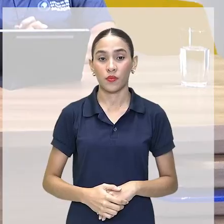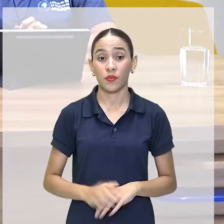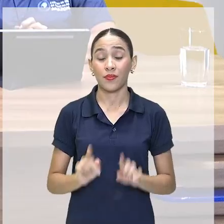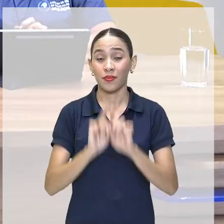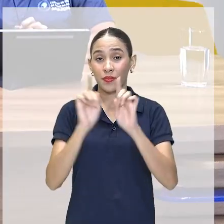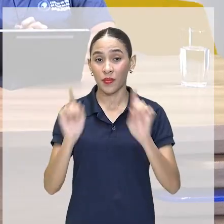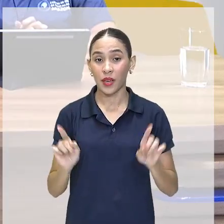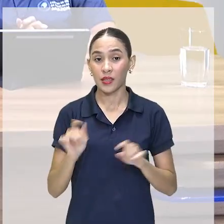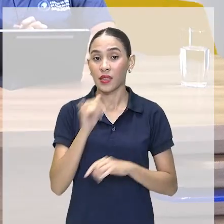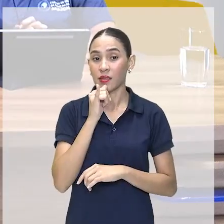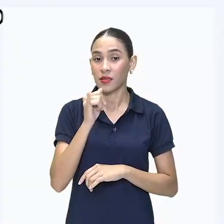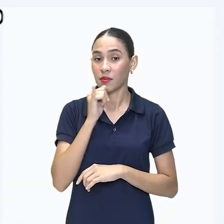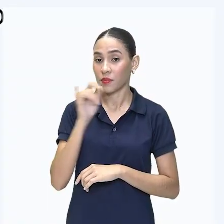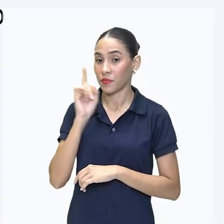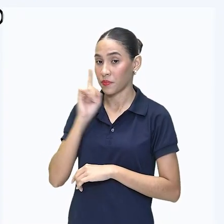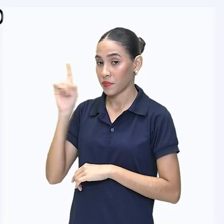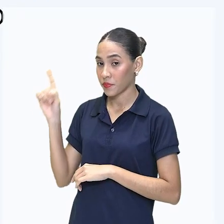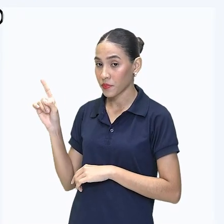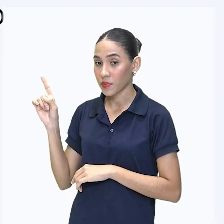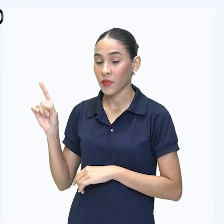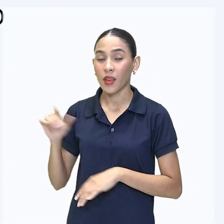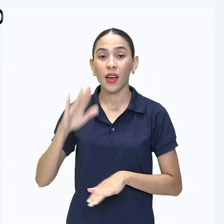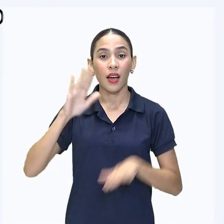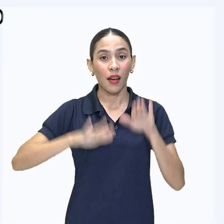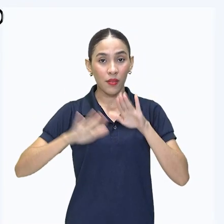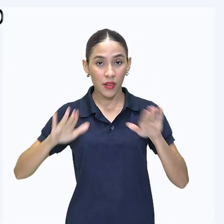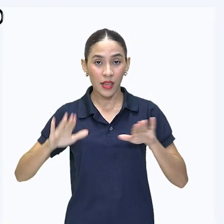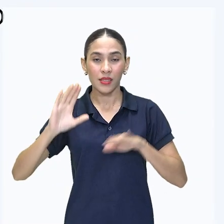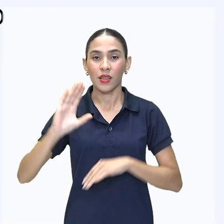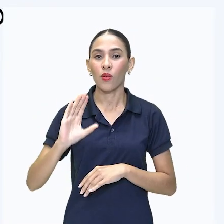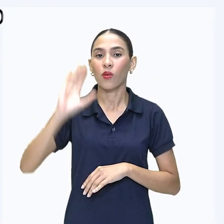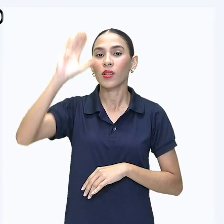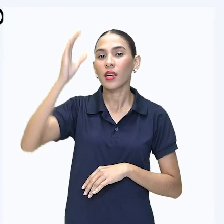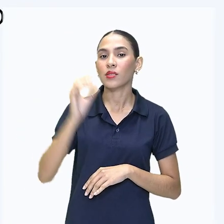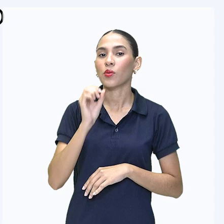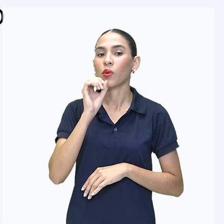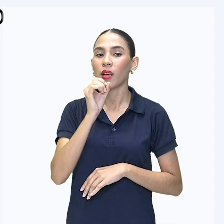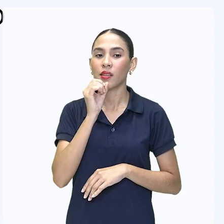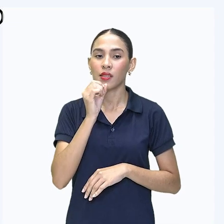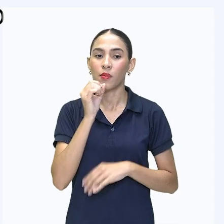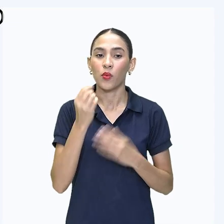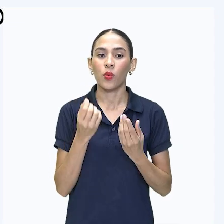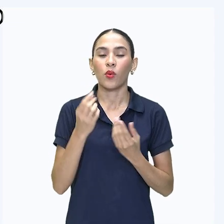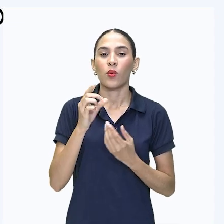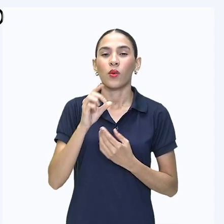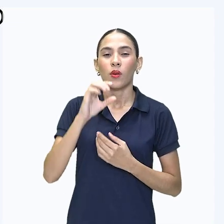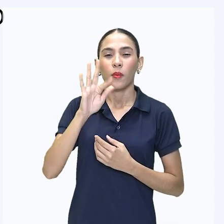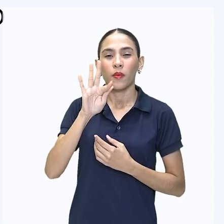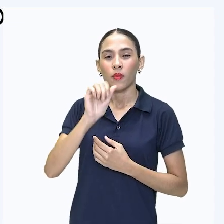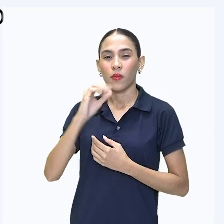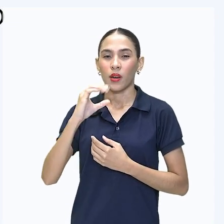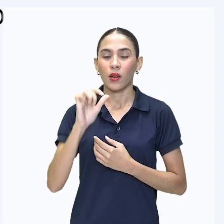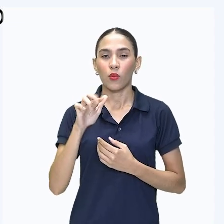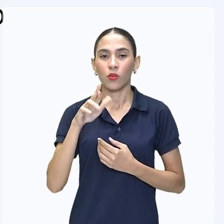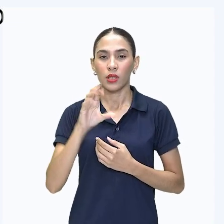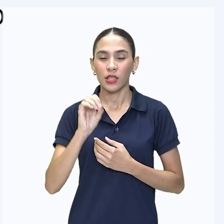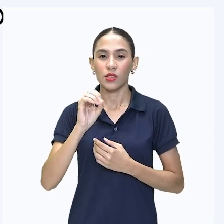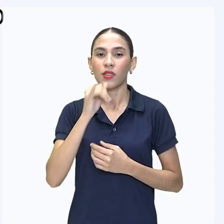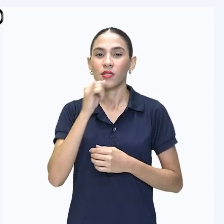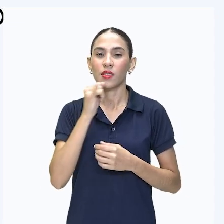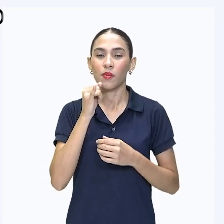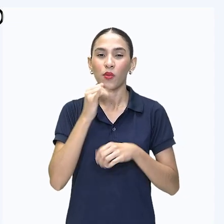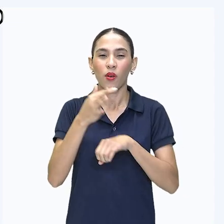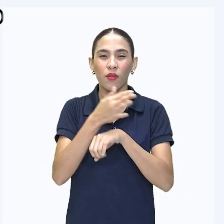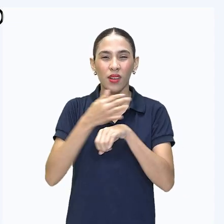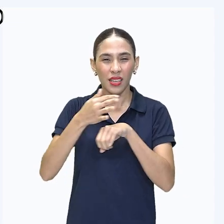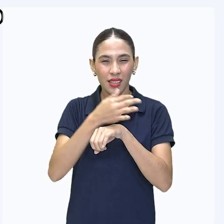outros assuntos, mas olha só. Acontece às vezes do lançamento de ponto facultativo, né? Acontece muitos